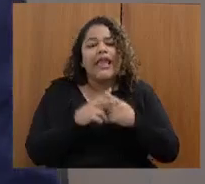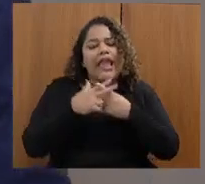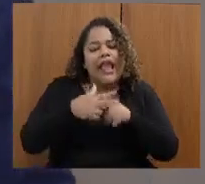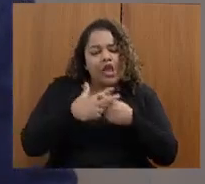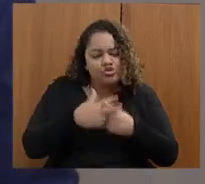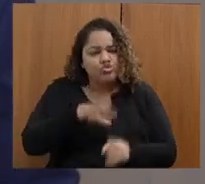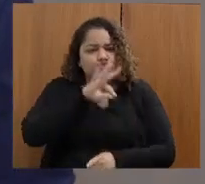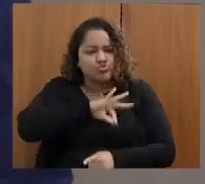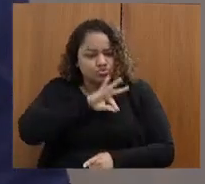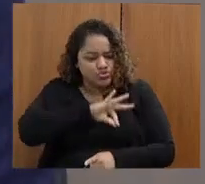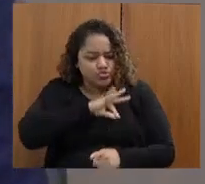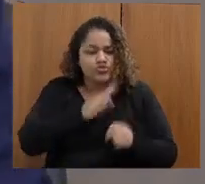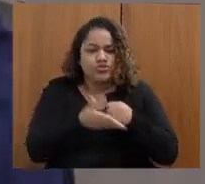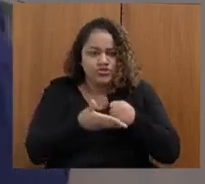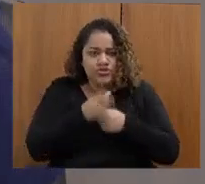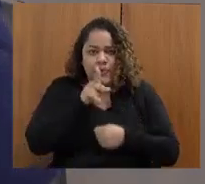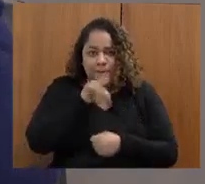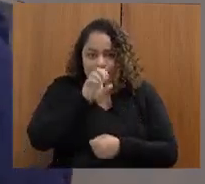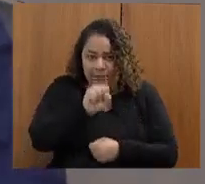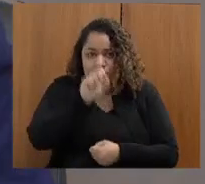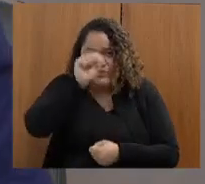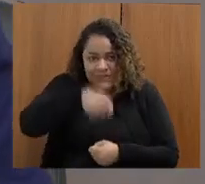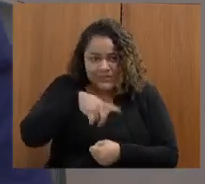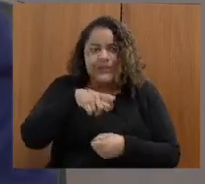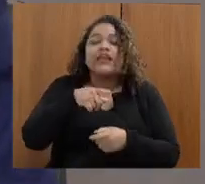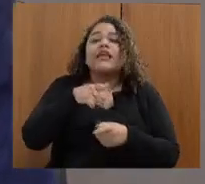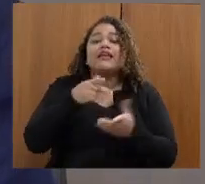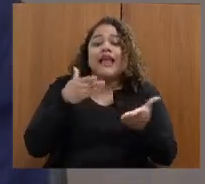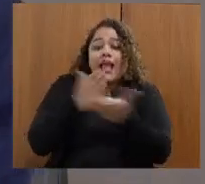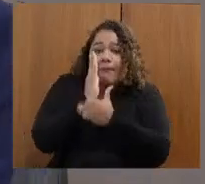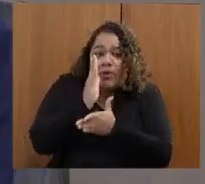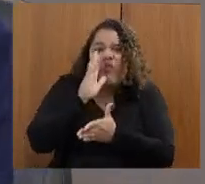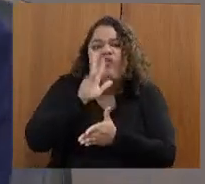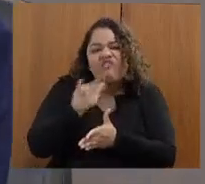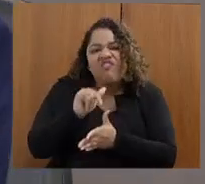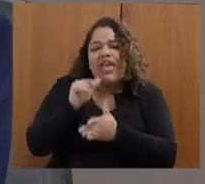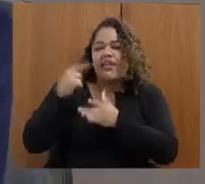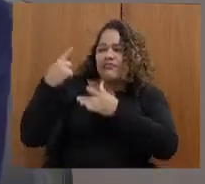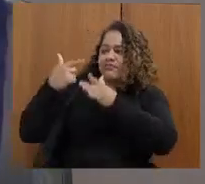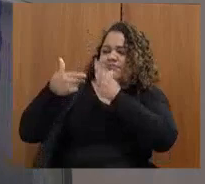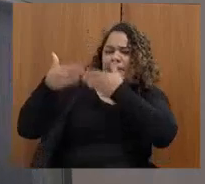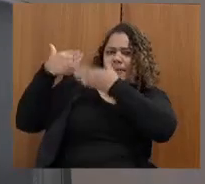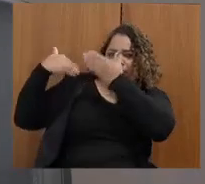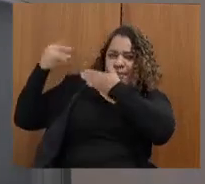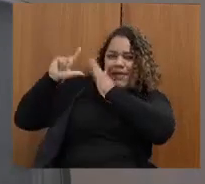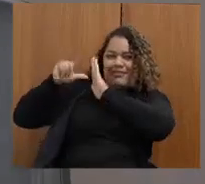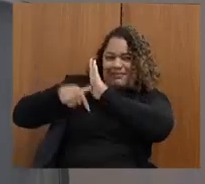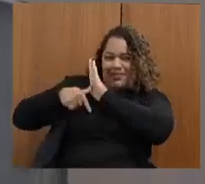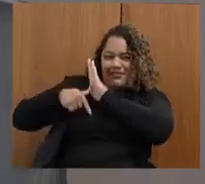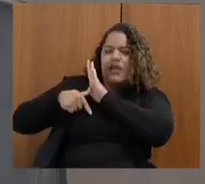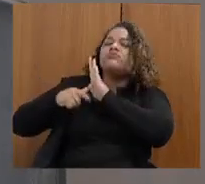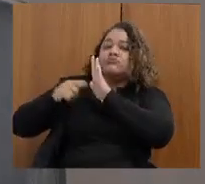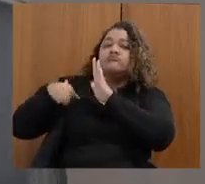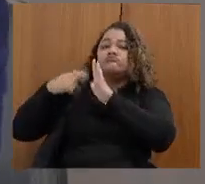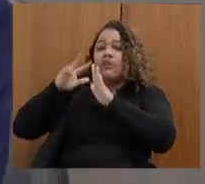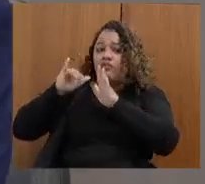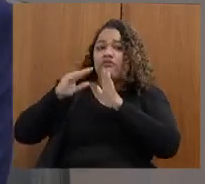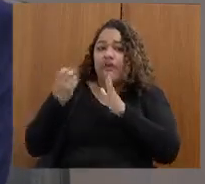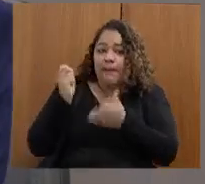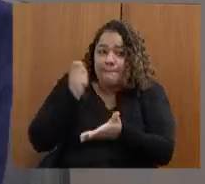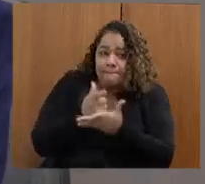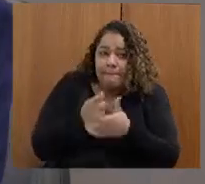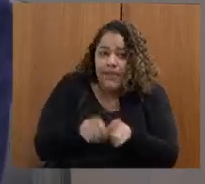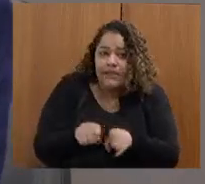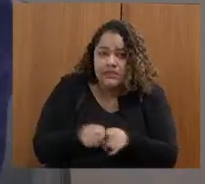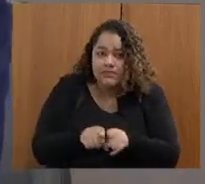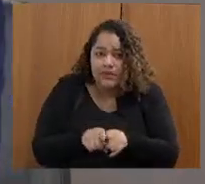pagamento retroativo assim que assim que é aprovado para realizar o reajuste do piso não se impacta a lei de